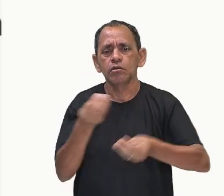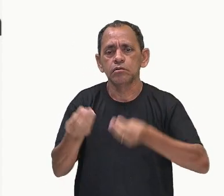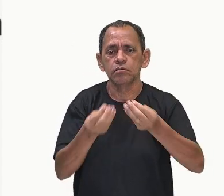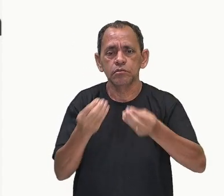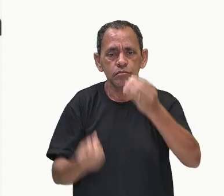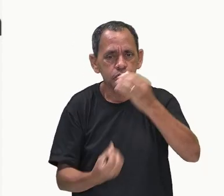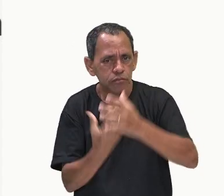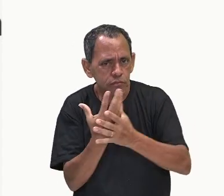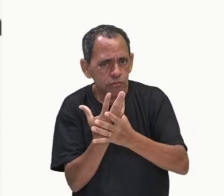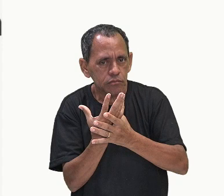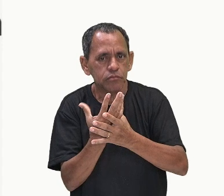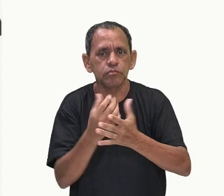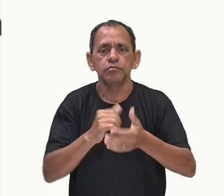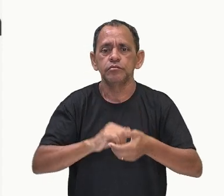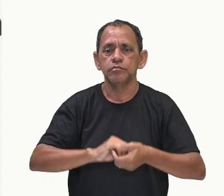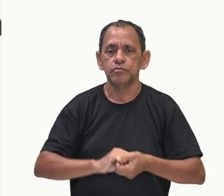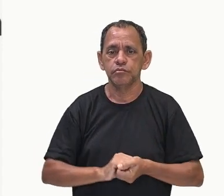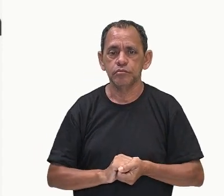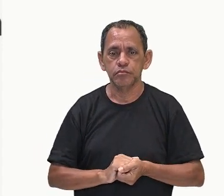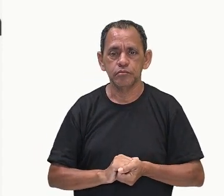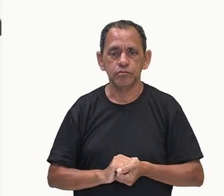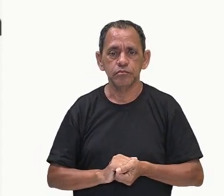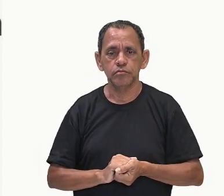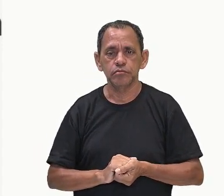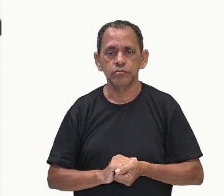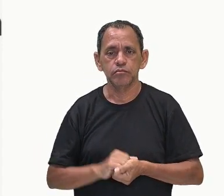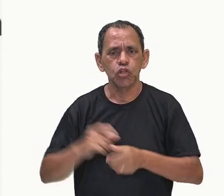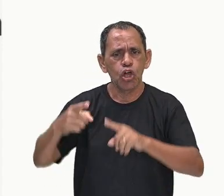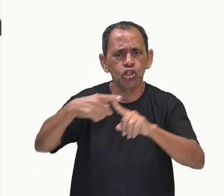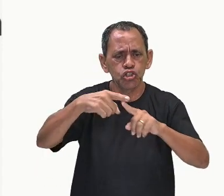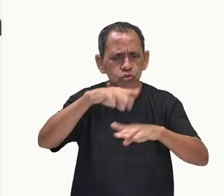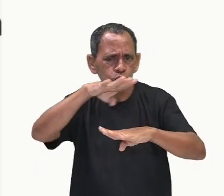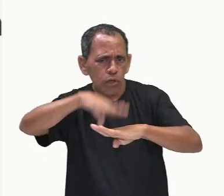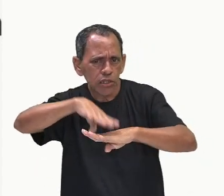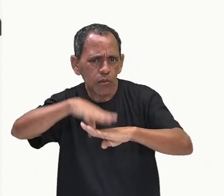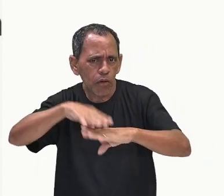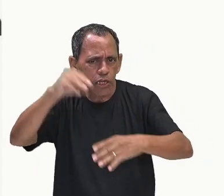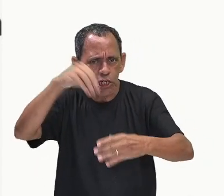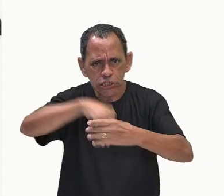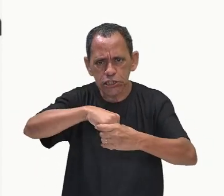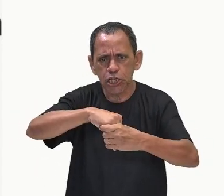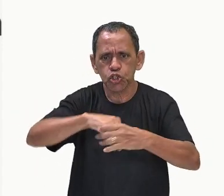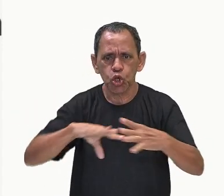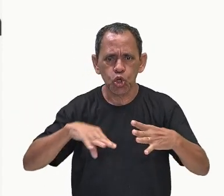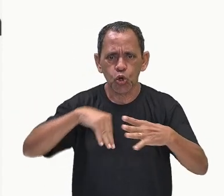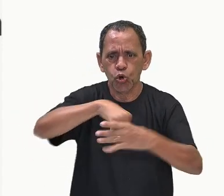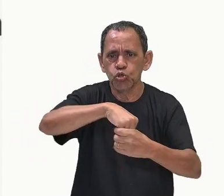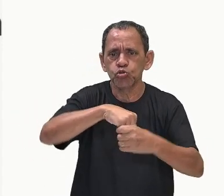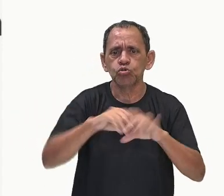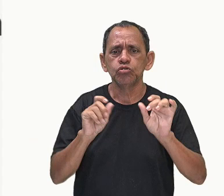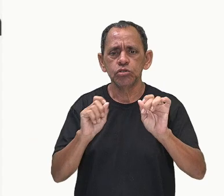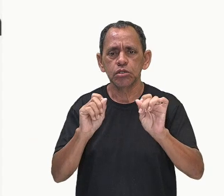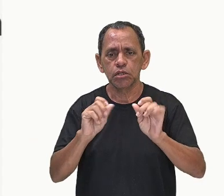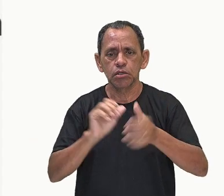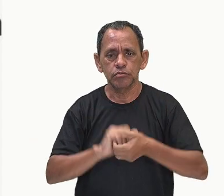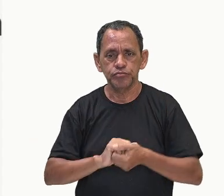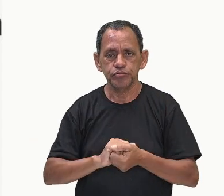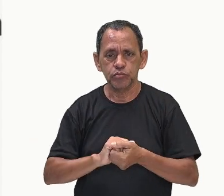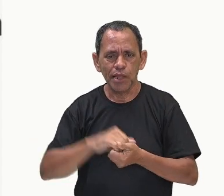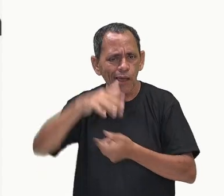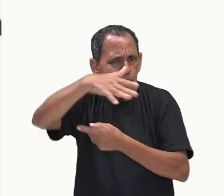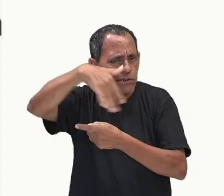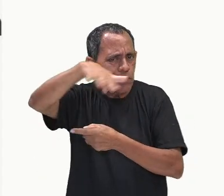bom? Então, em termos matemáticos, o cilindro é isso, tá bom? Essa região aí entre dois